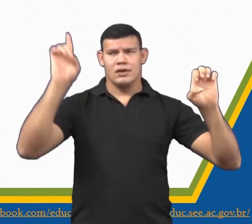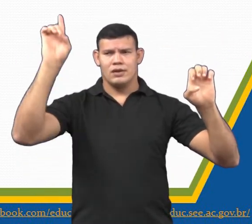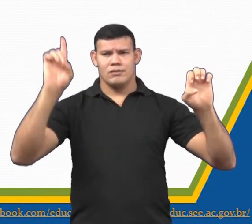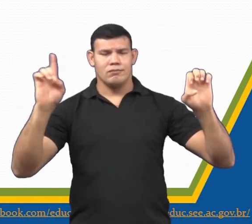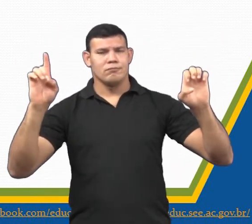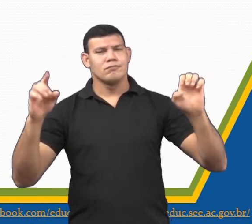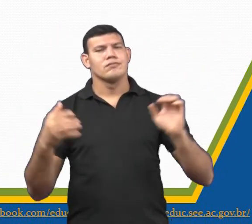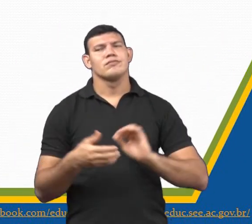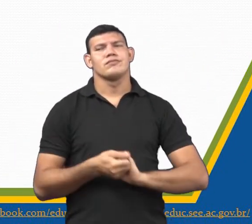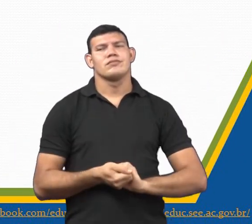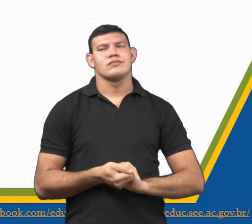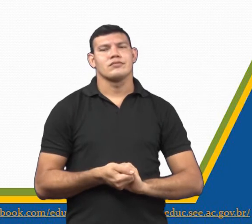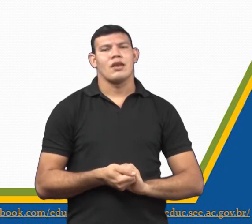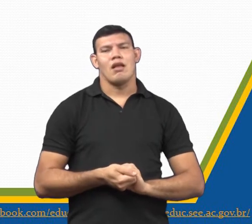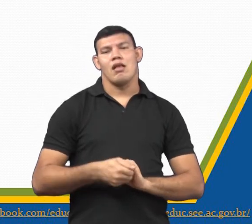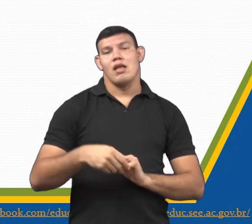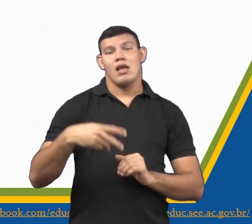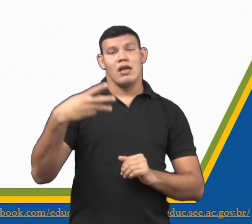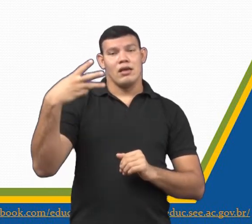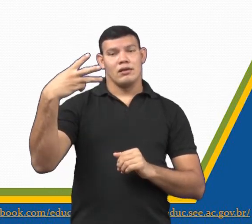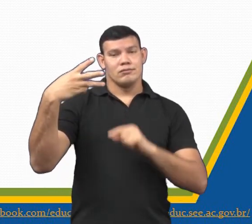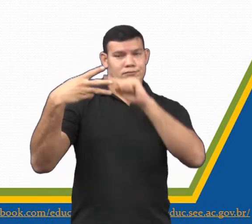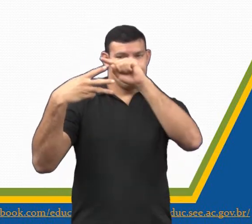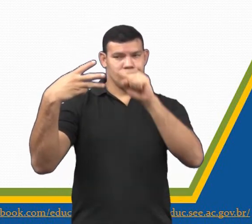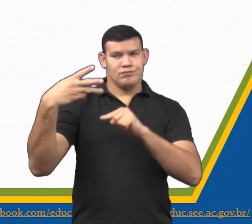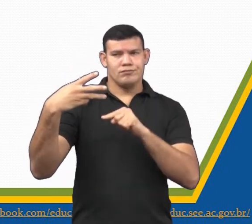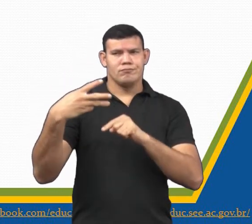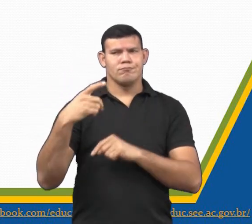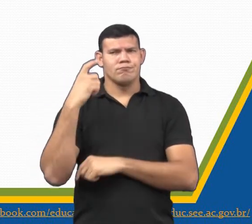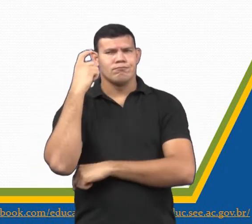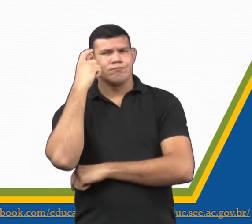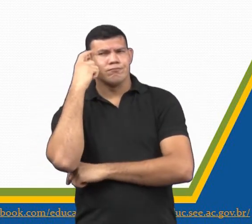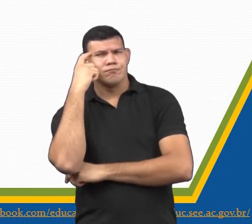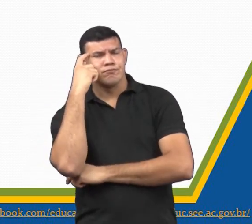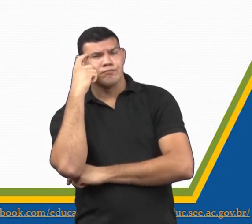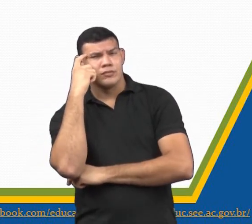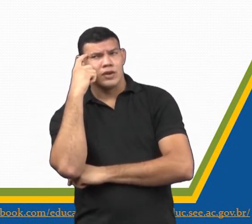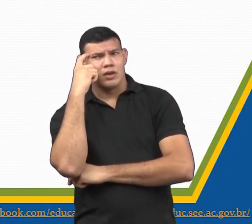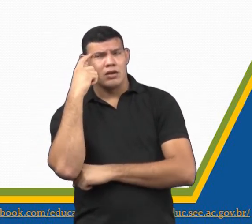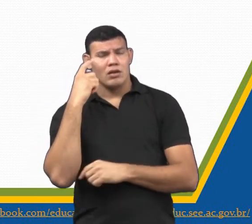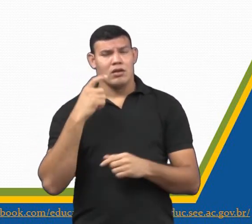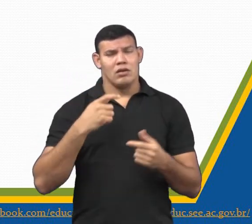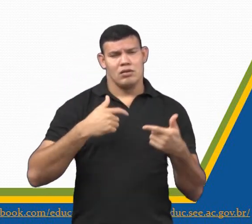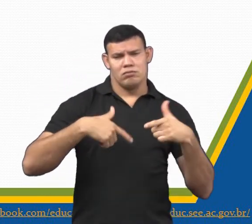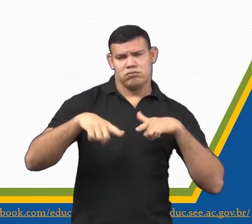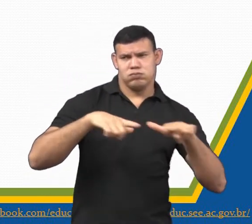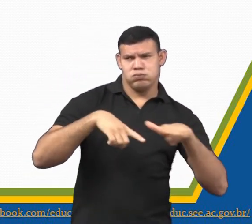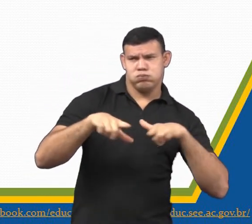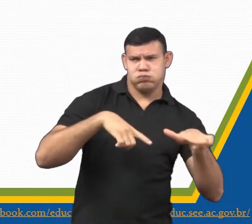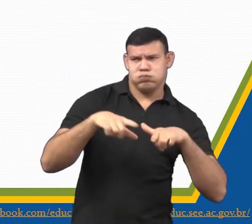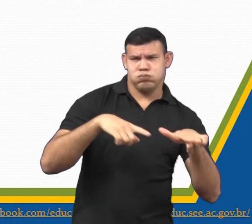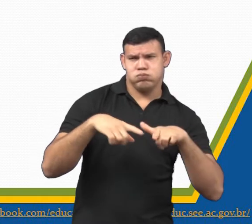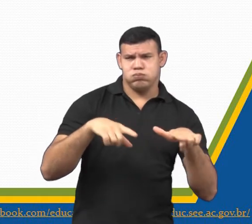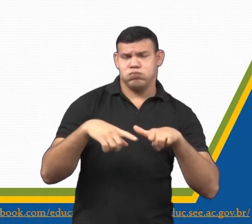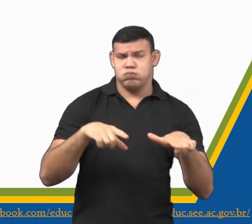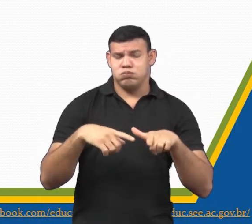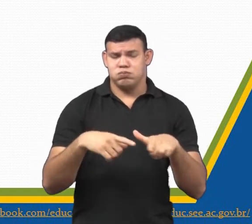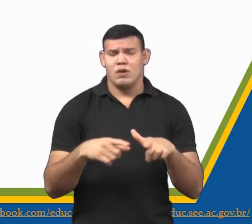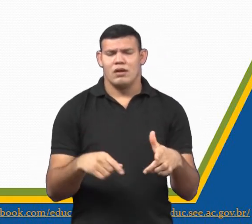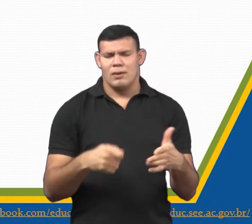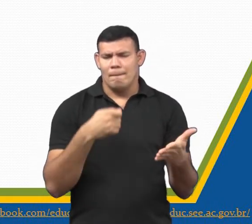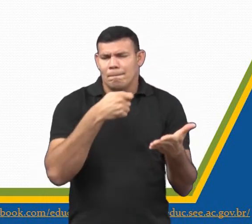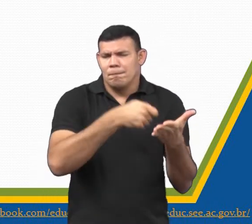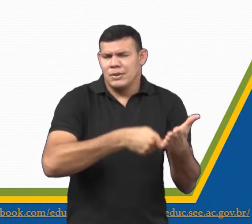certo? Olha só, 3 frases para vocês, olha. Pienso que el mercado de trabajo está más